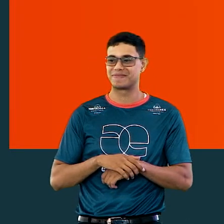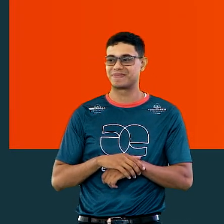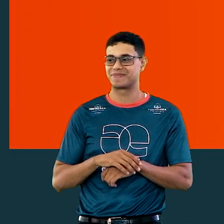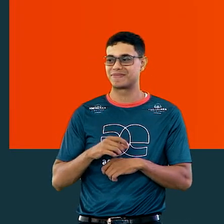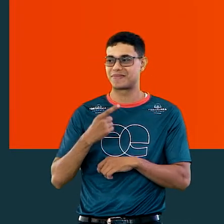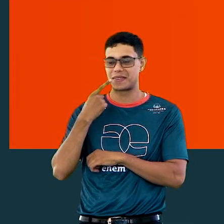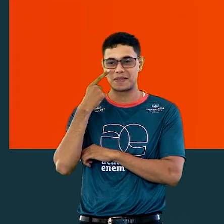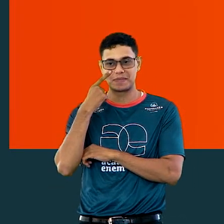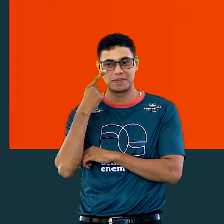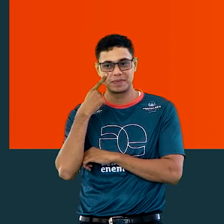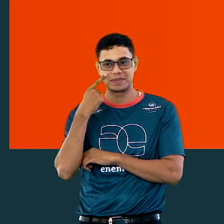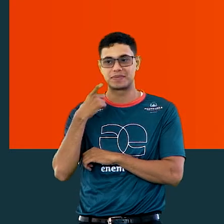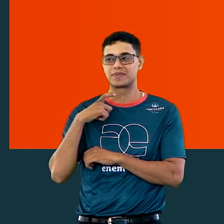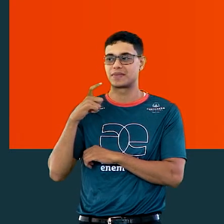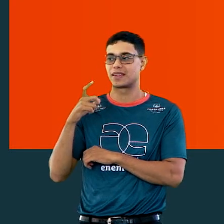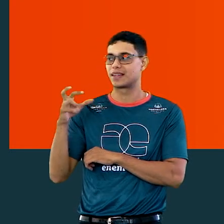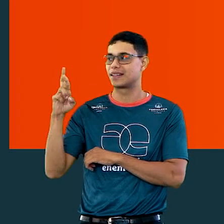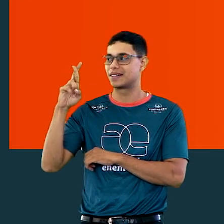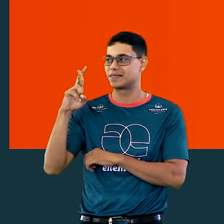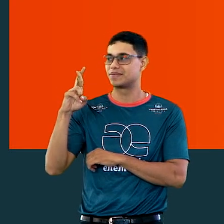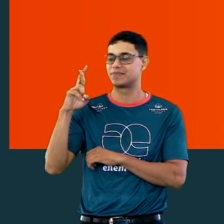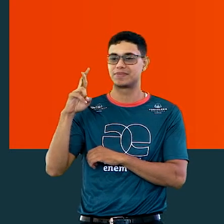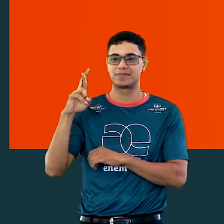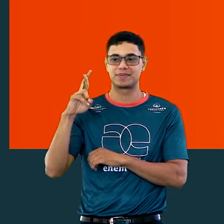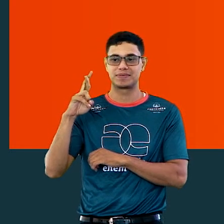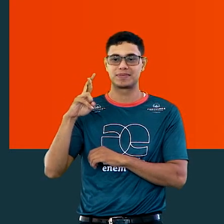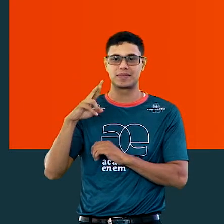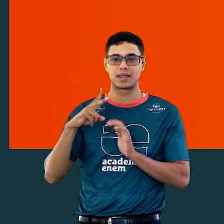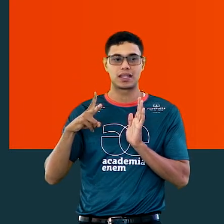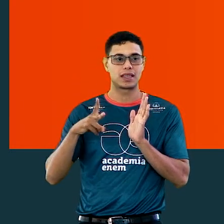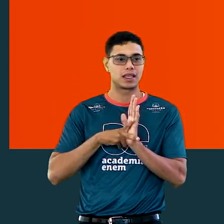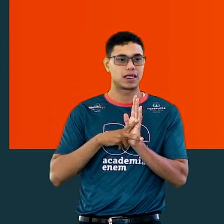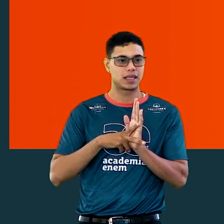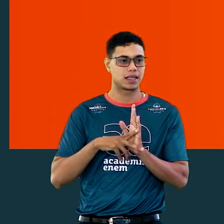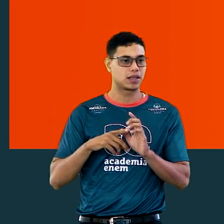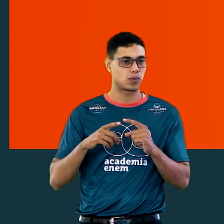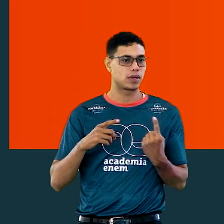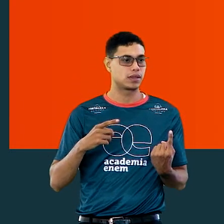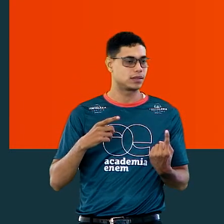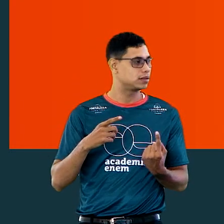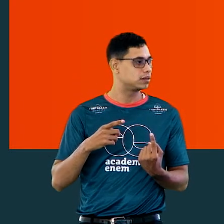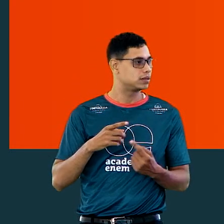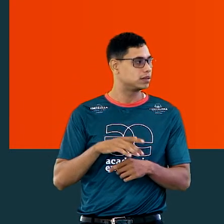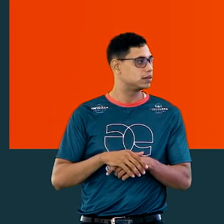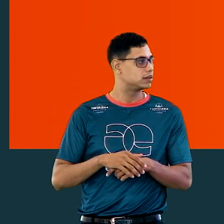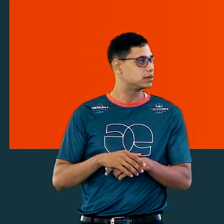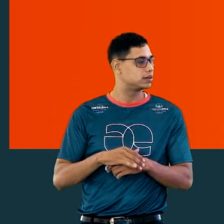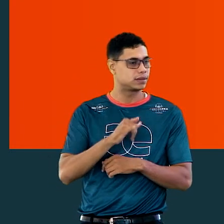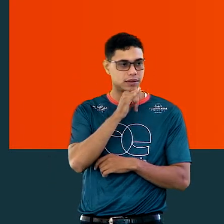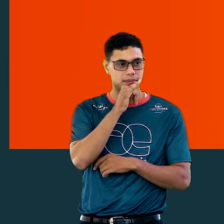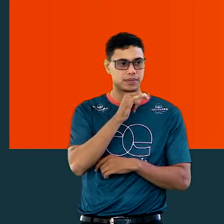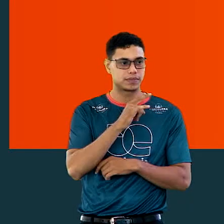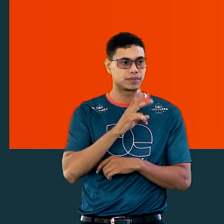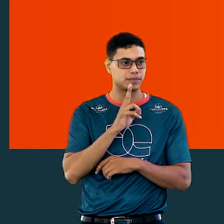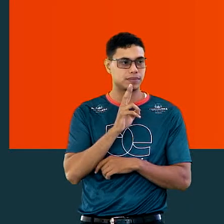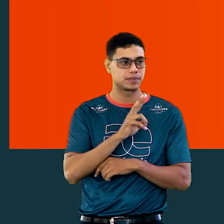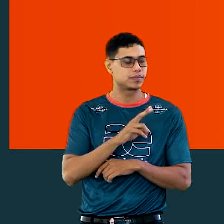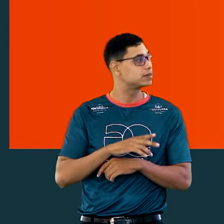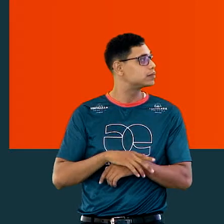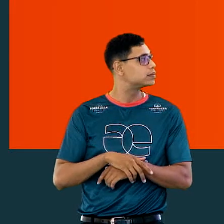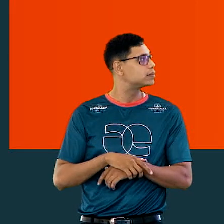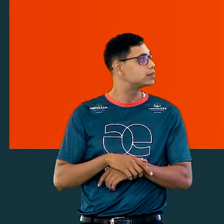observem que R é igual sobre I. Do mesmo jeito que eu fiz a questão anterior. Legal.